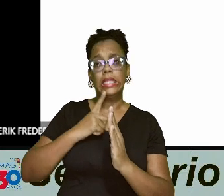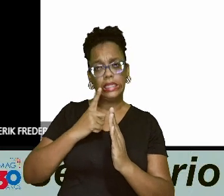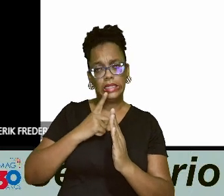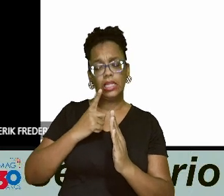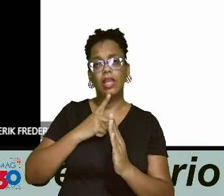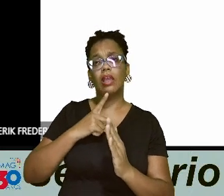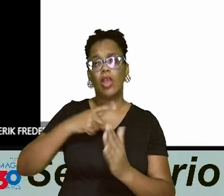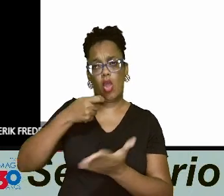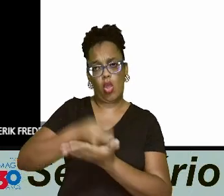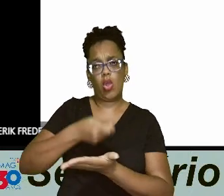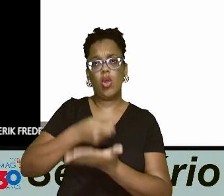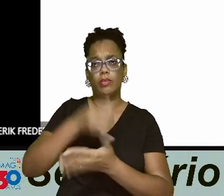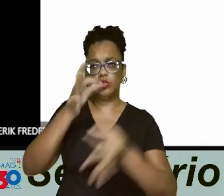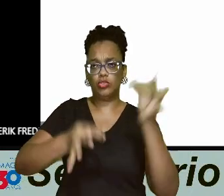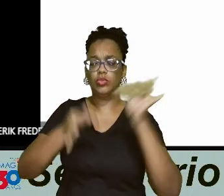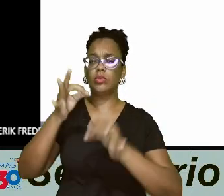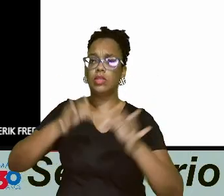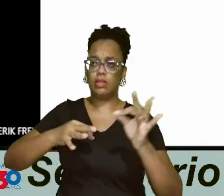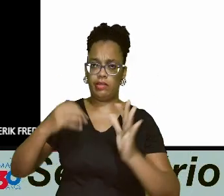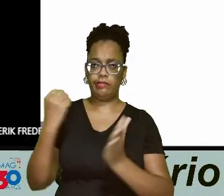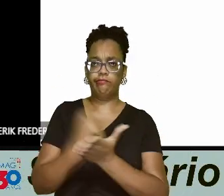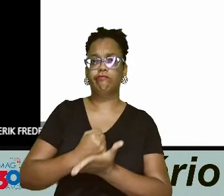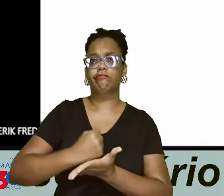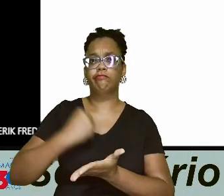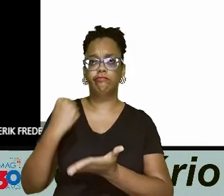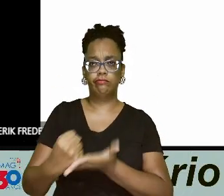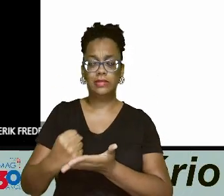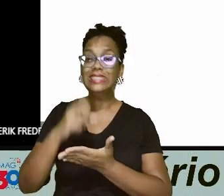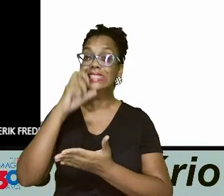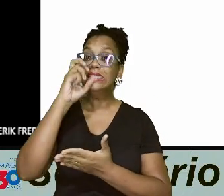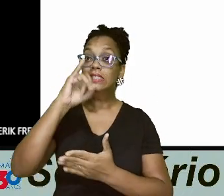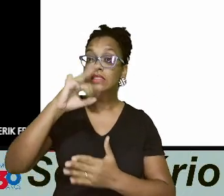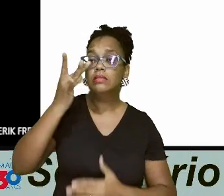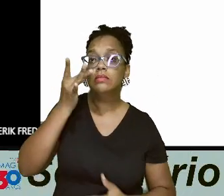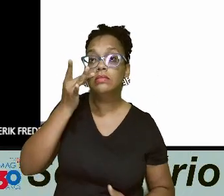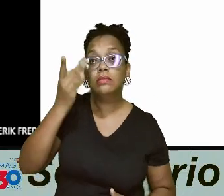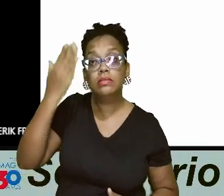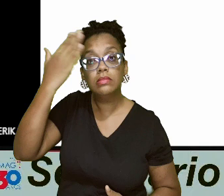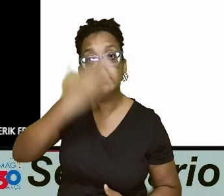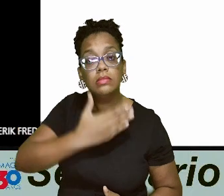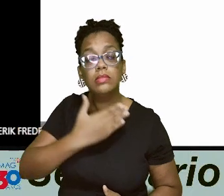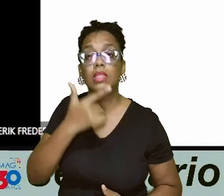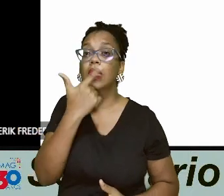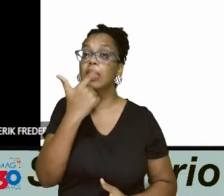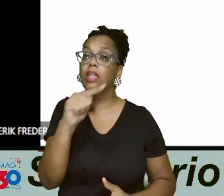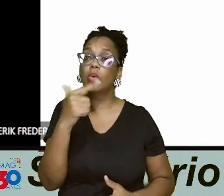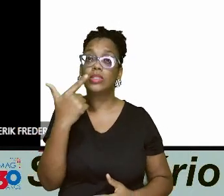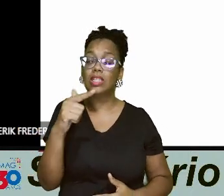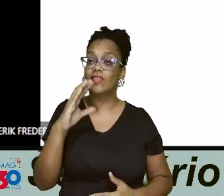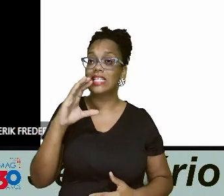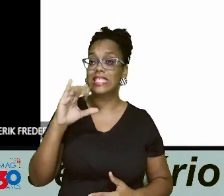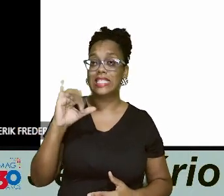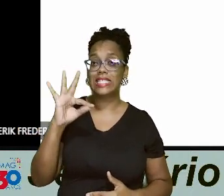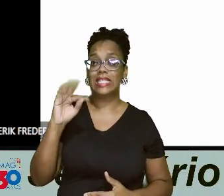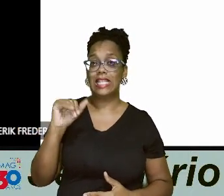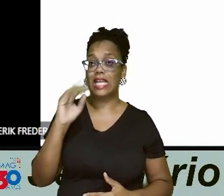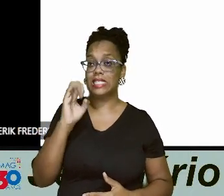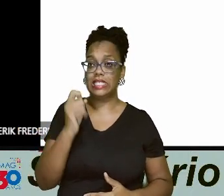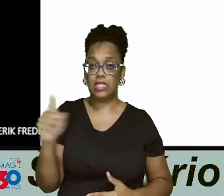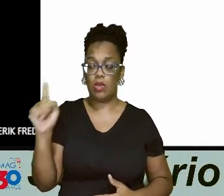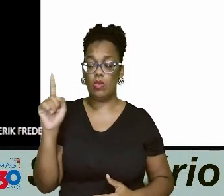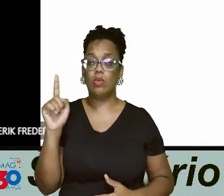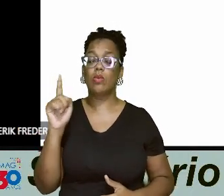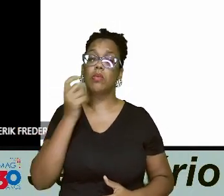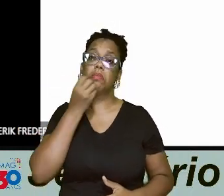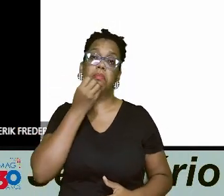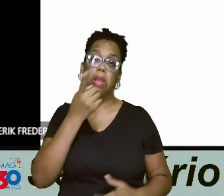juiz de decretá-la, se ele constatasse, né, que não houve citação bem-sucedida ou não